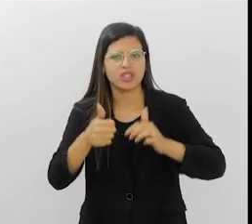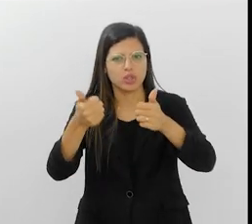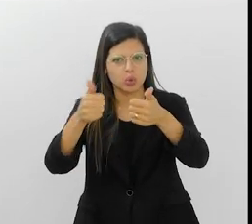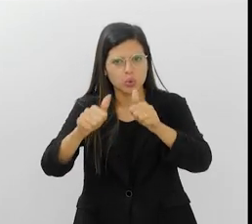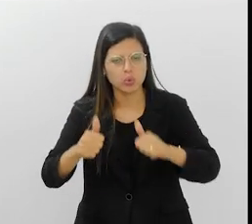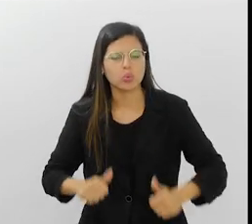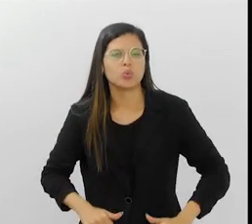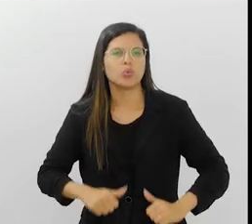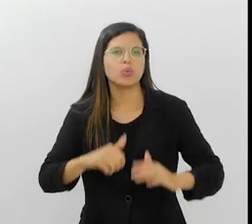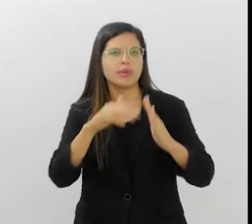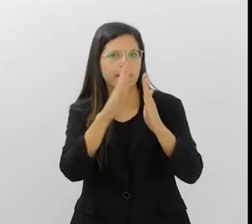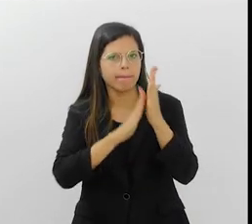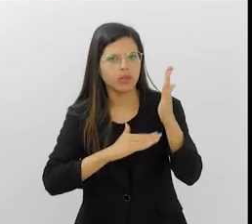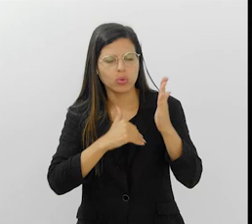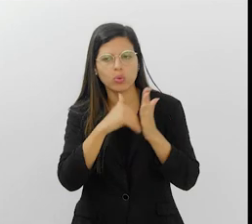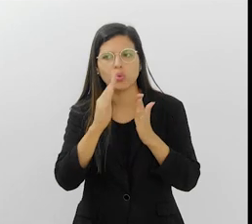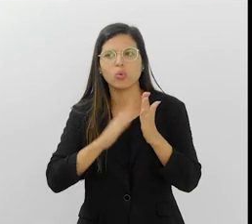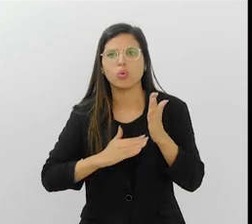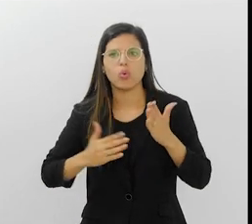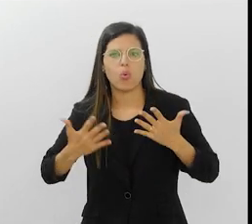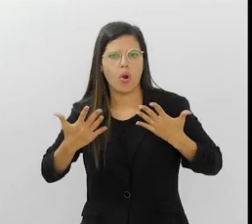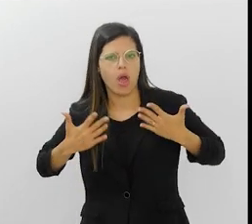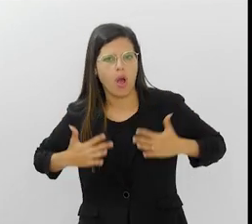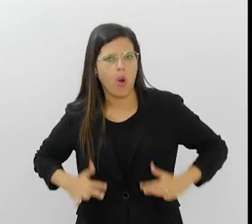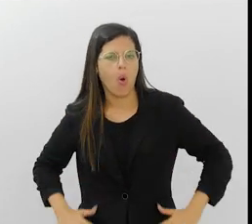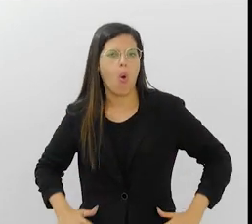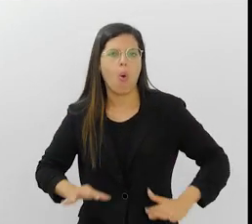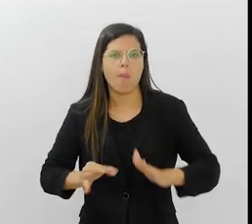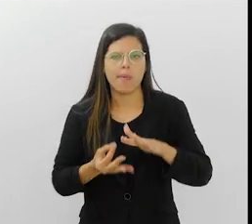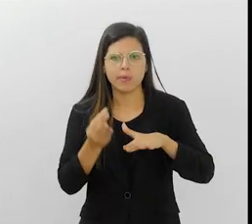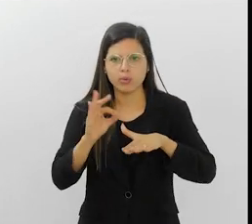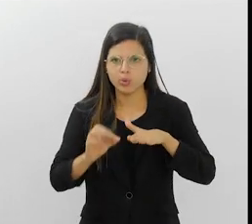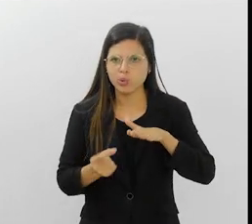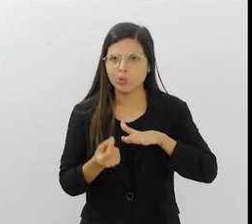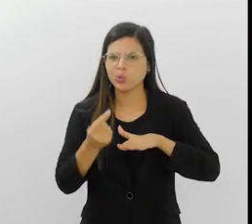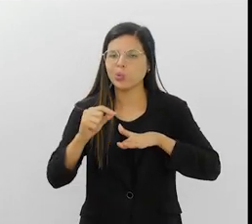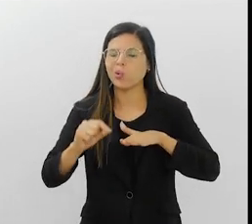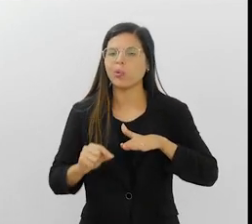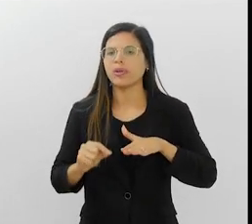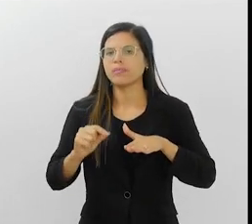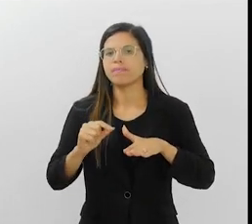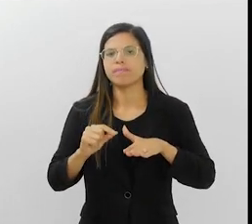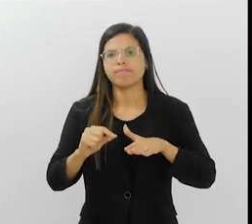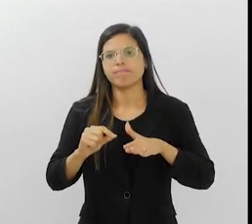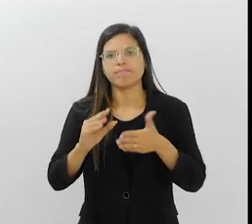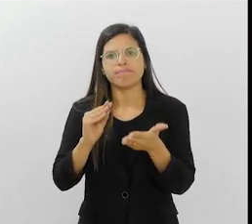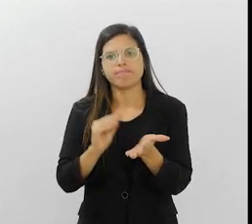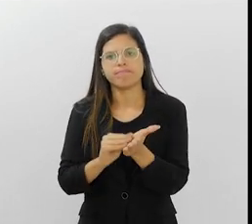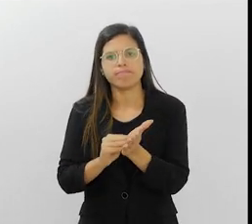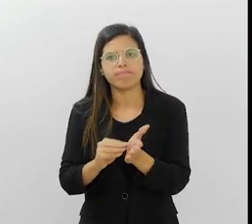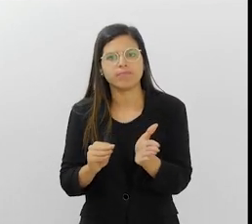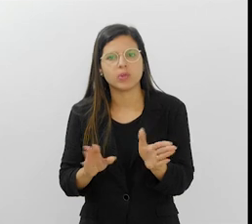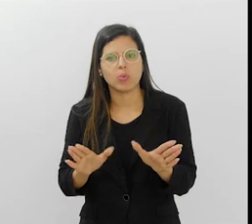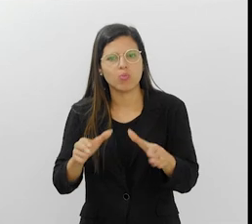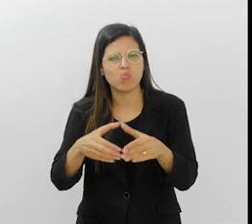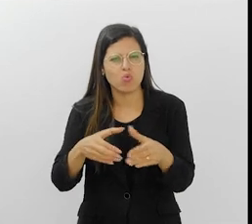falo artística, eu falo das esculturas, pinturas, né? Adereçaria, costura, né? Falta um